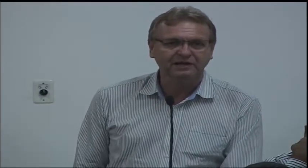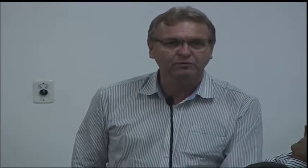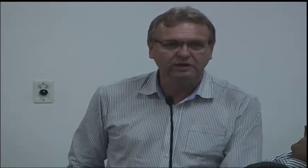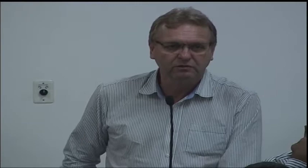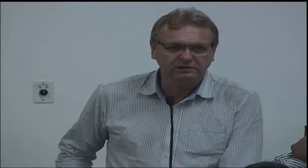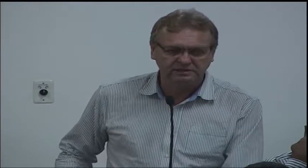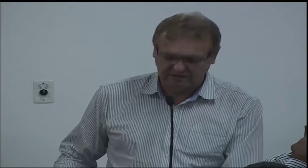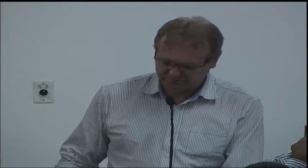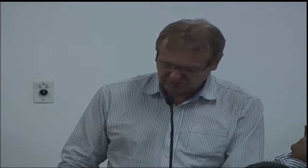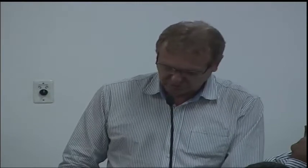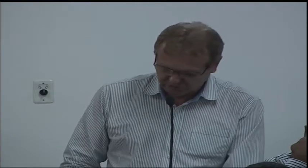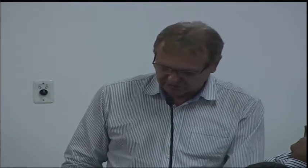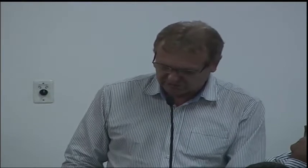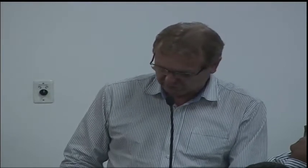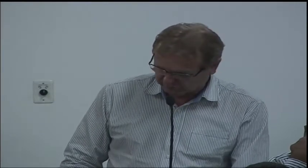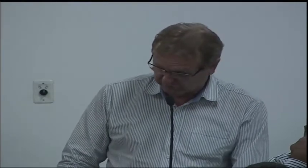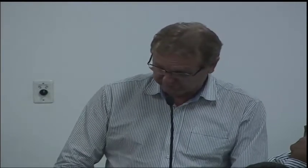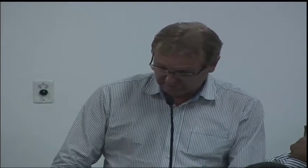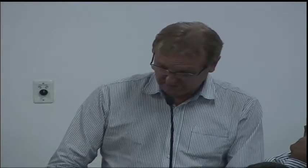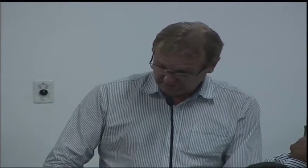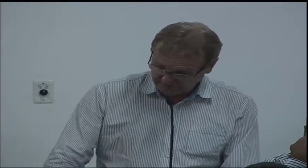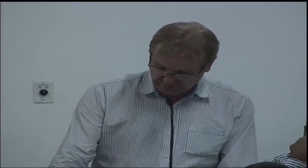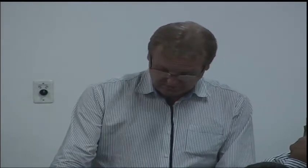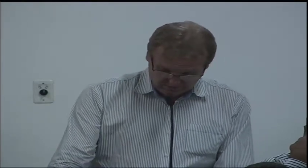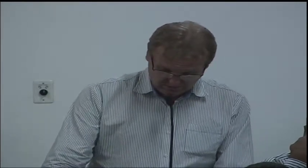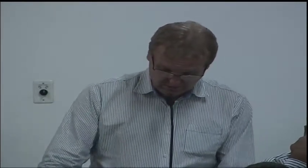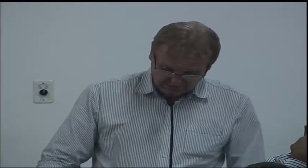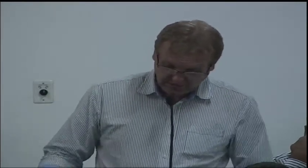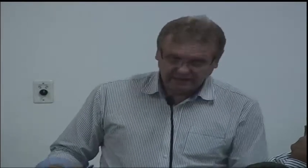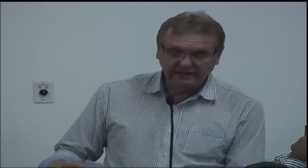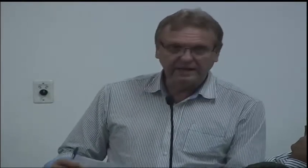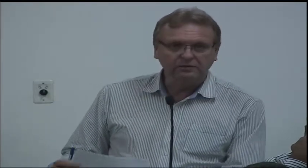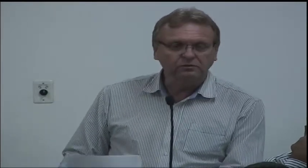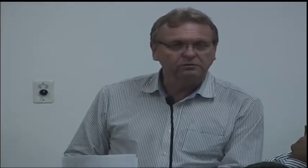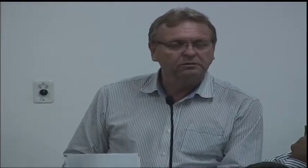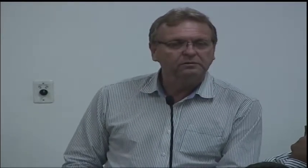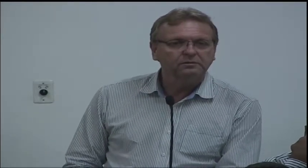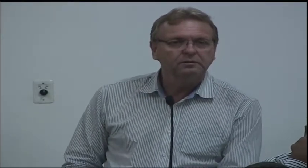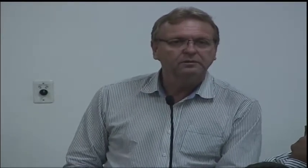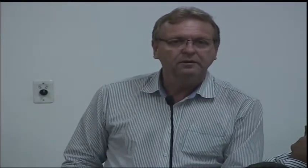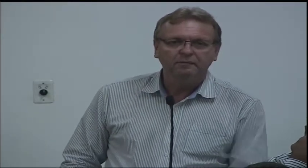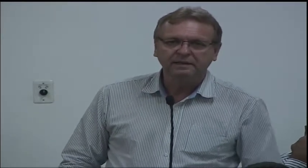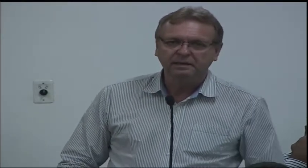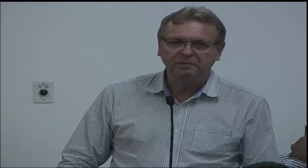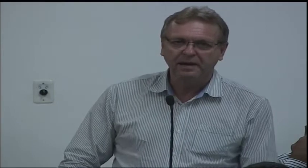que eu quiser estou muito tranqüilo e grito